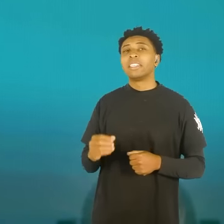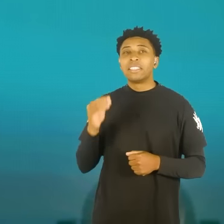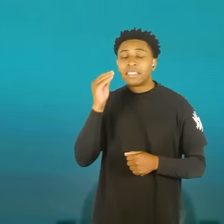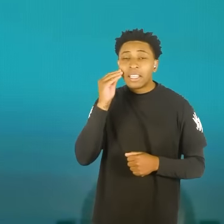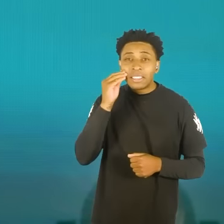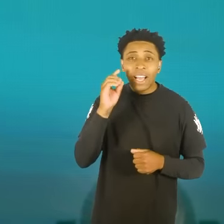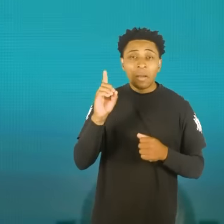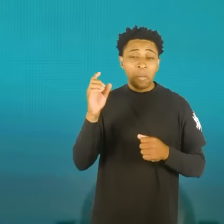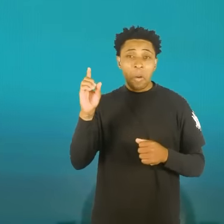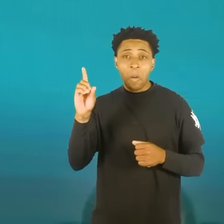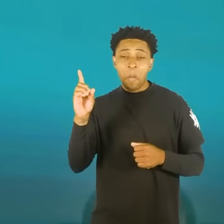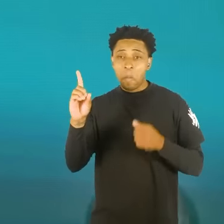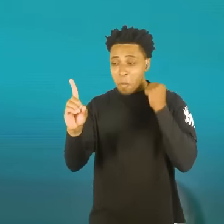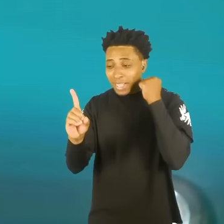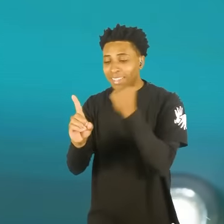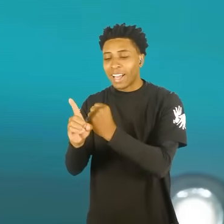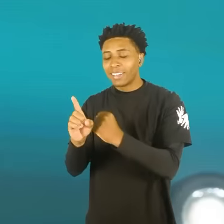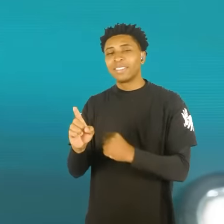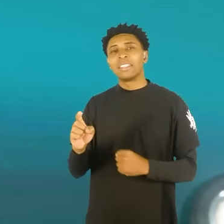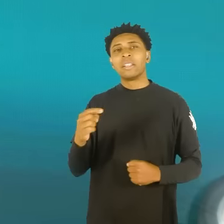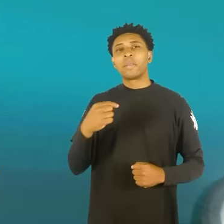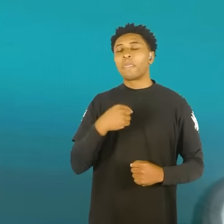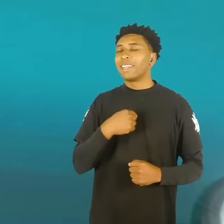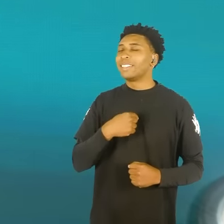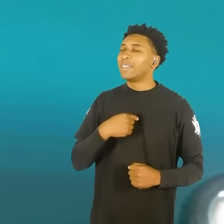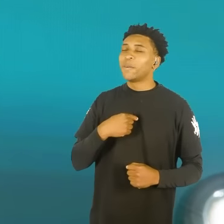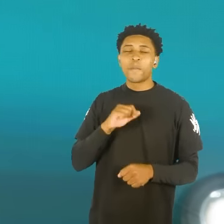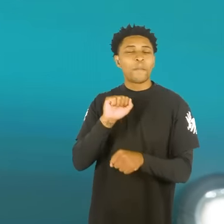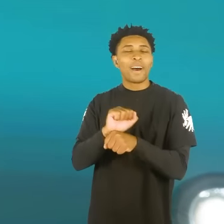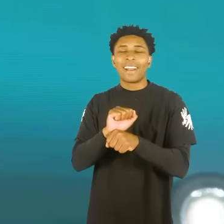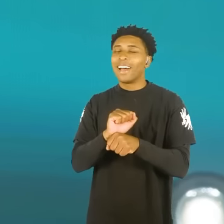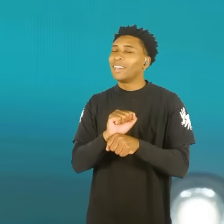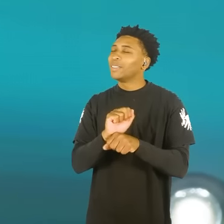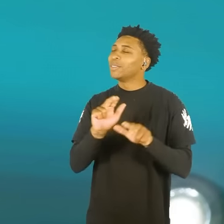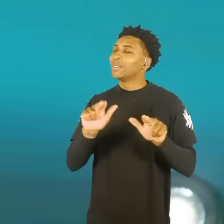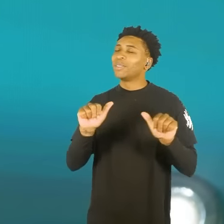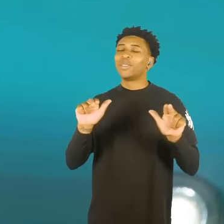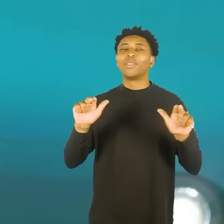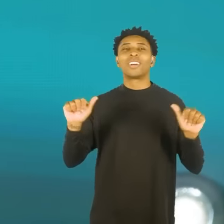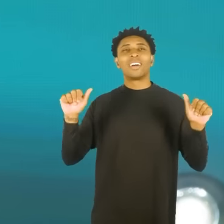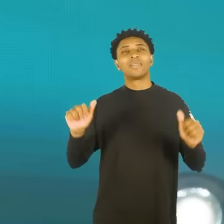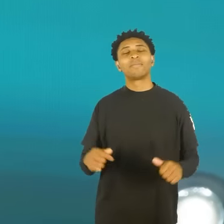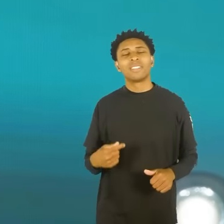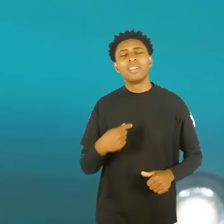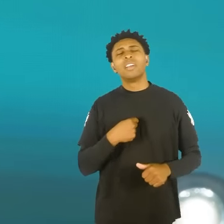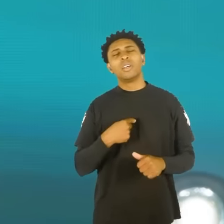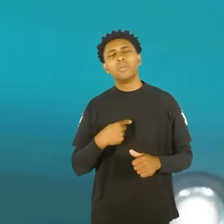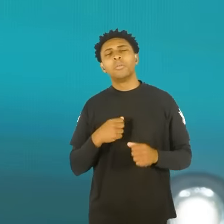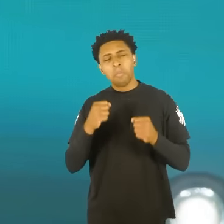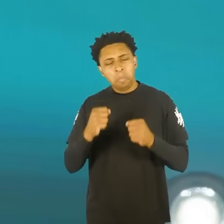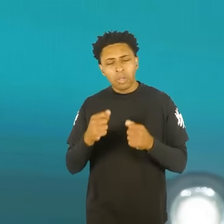adorador. Eu vou sangrar nessa terra se for necessário. Eu vou sangrar nessa terra, eu vou chorar nessa